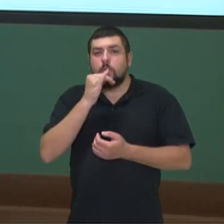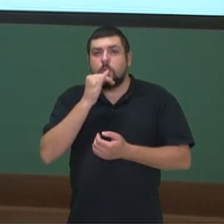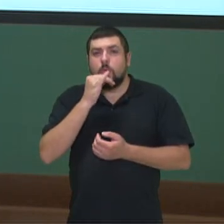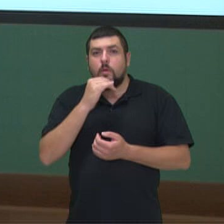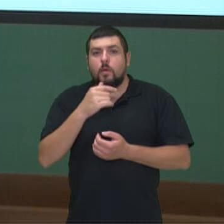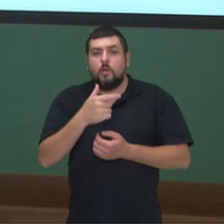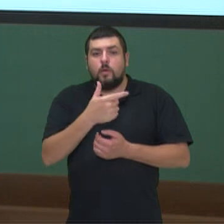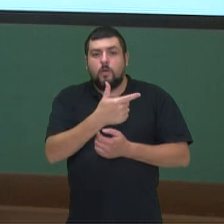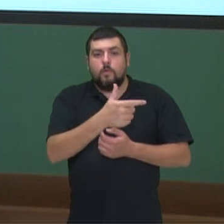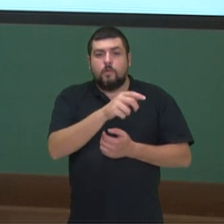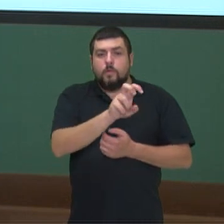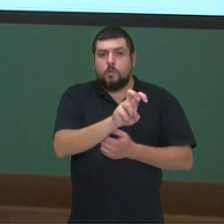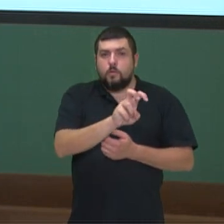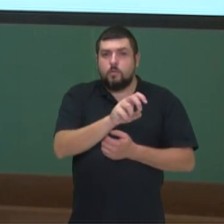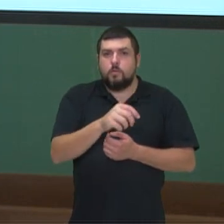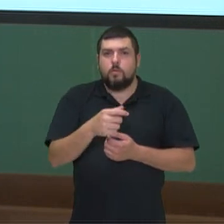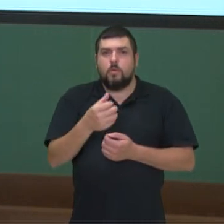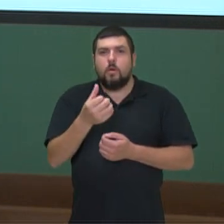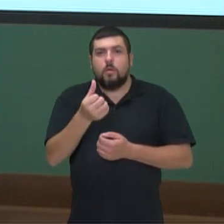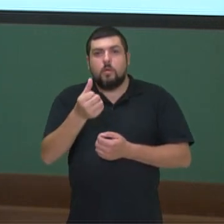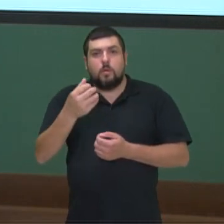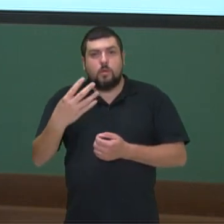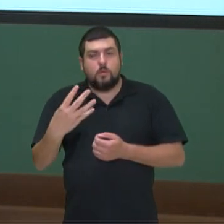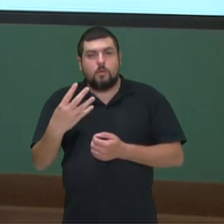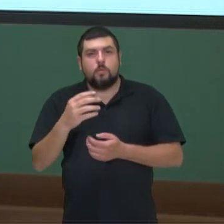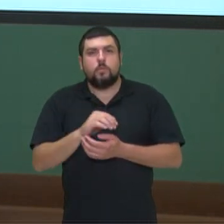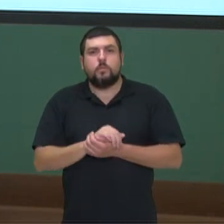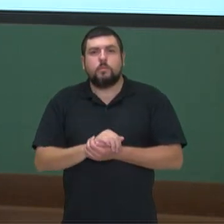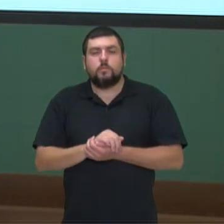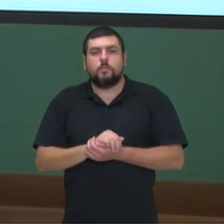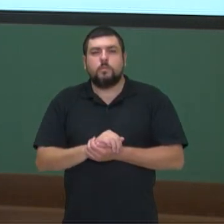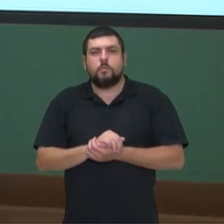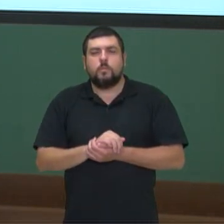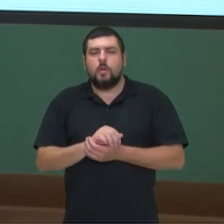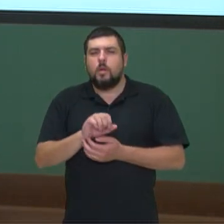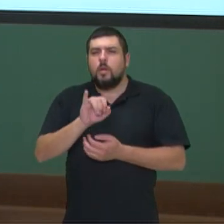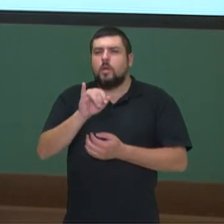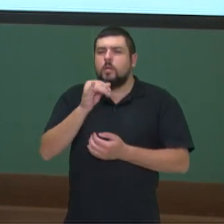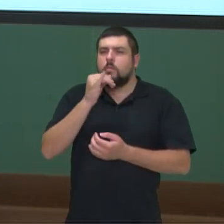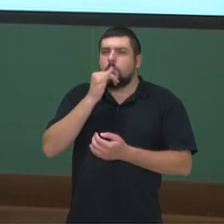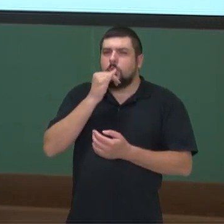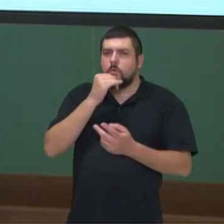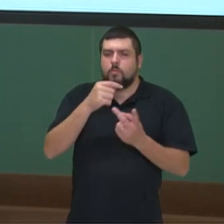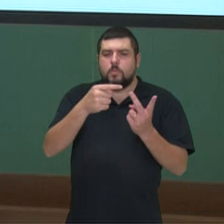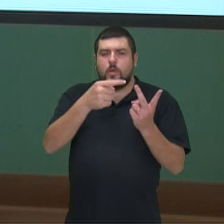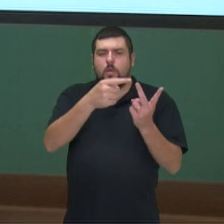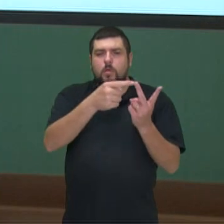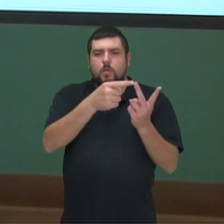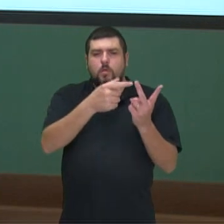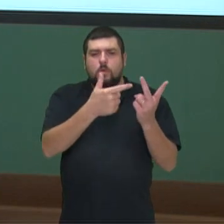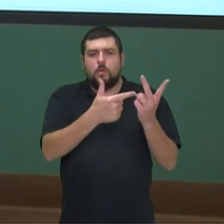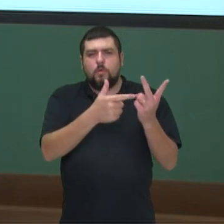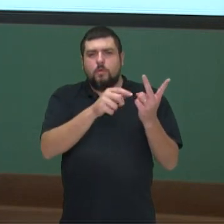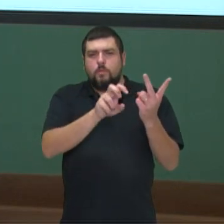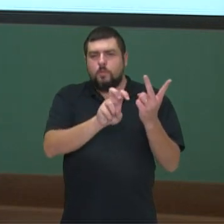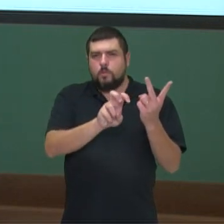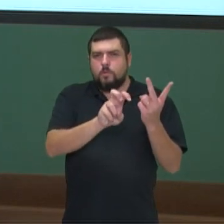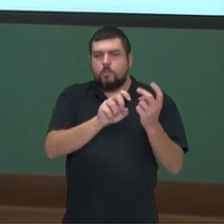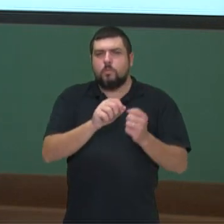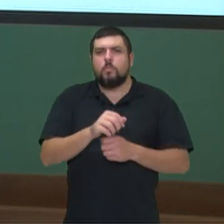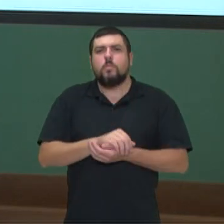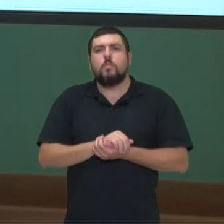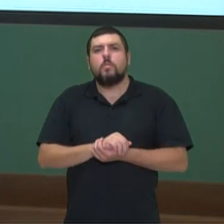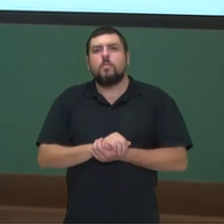25, 64. Se você fosse calcular a raiz quadrada de 25, por exemplo, raiz quadrada de